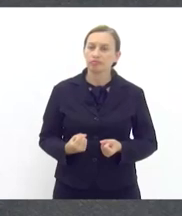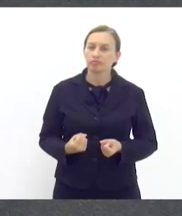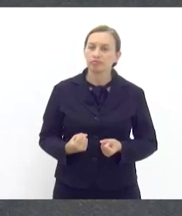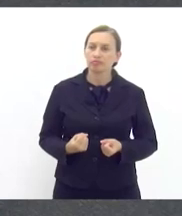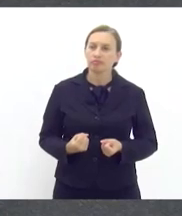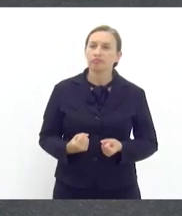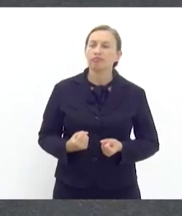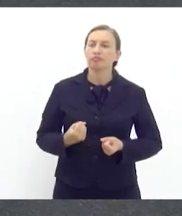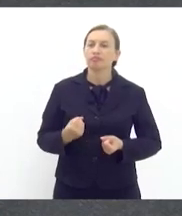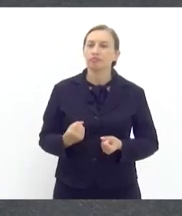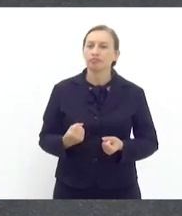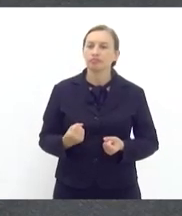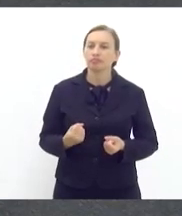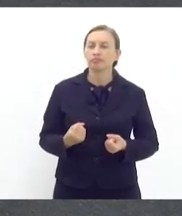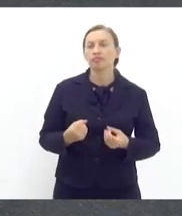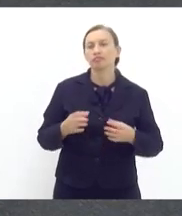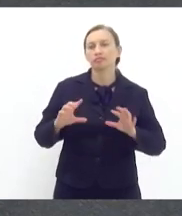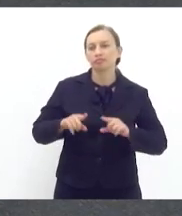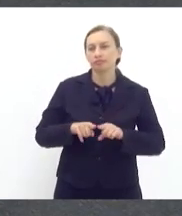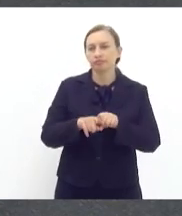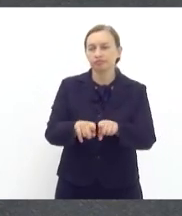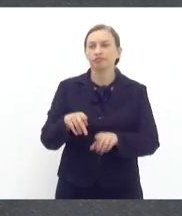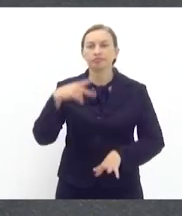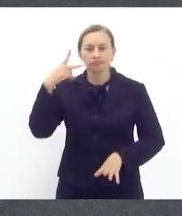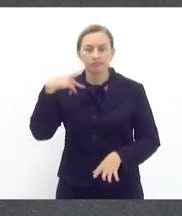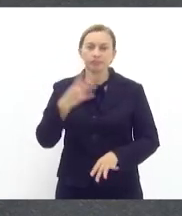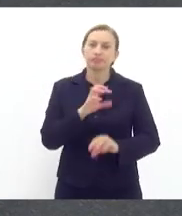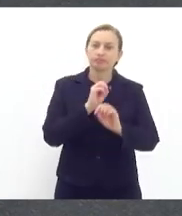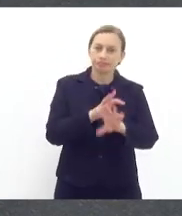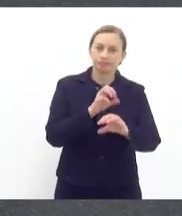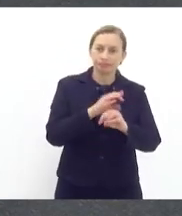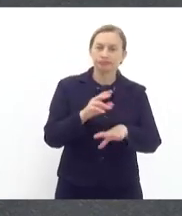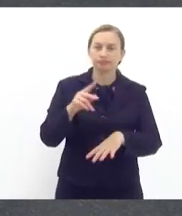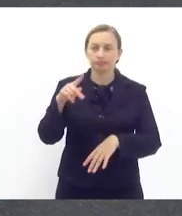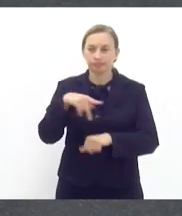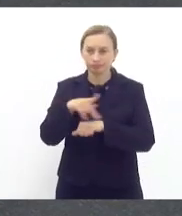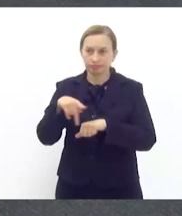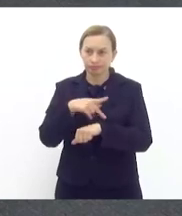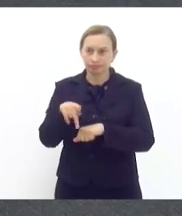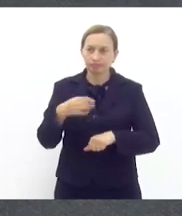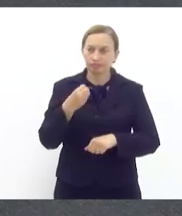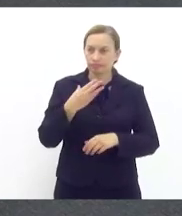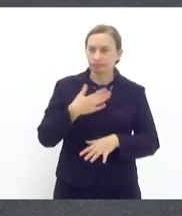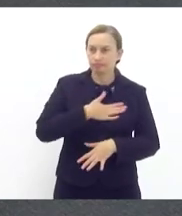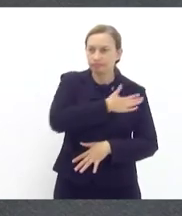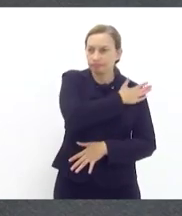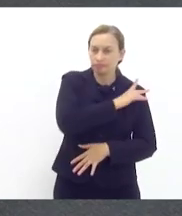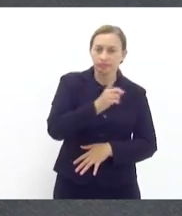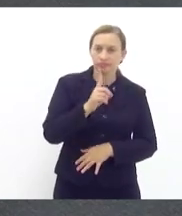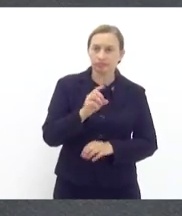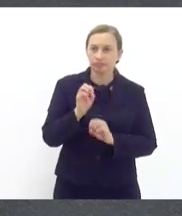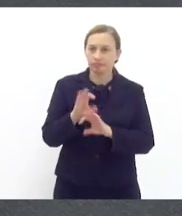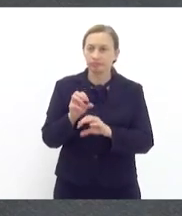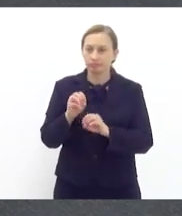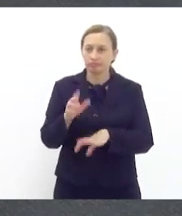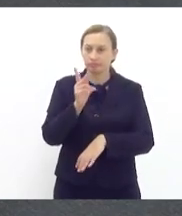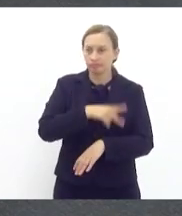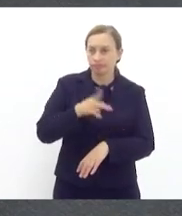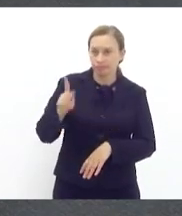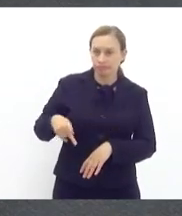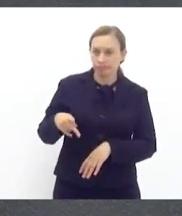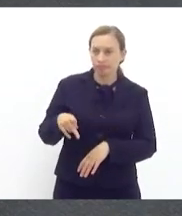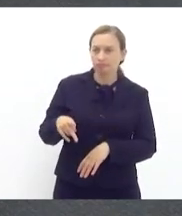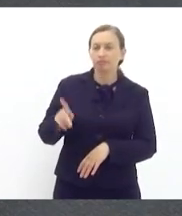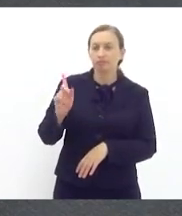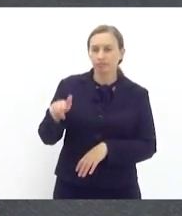existentes que estão alinhados com a política de educação e do país bom militar não é educador professor e professora